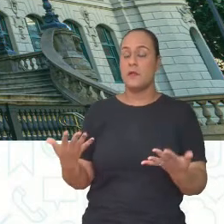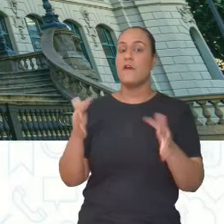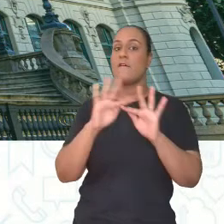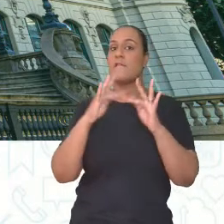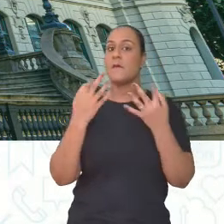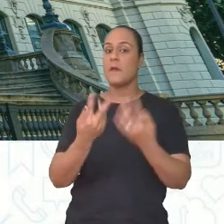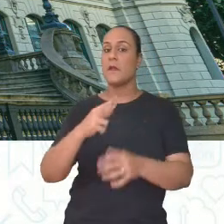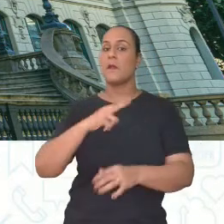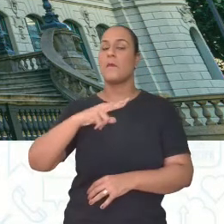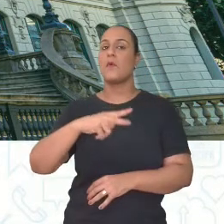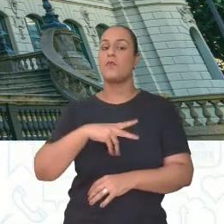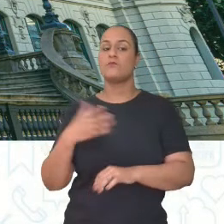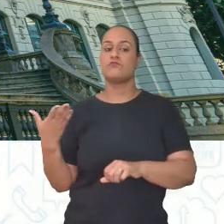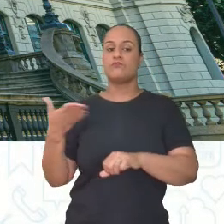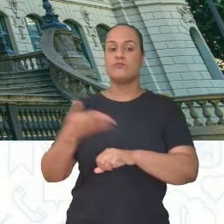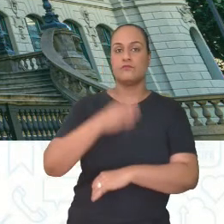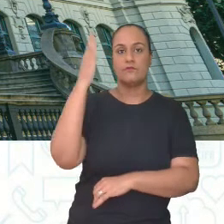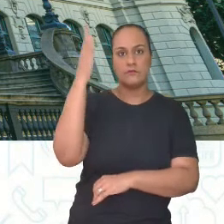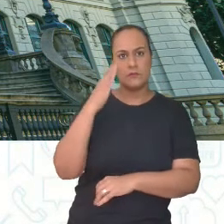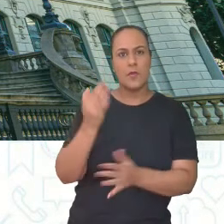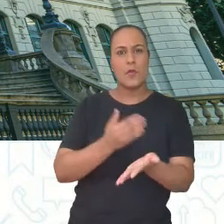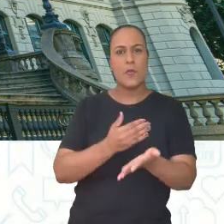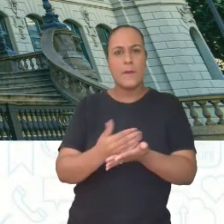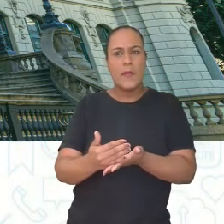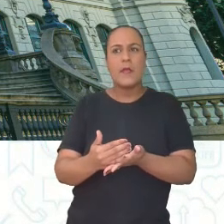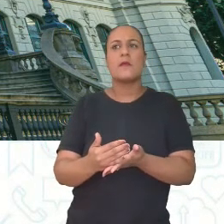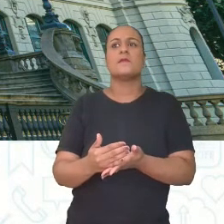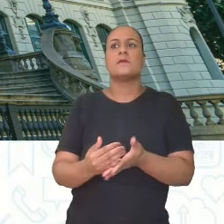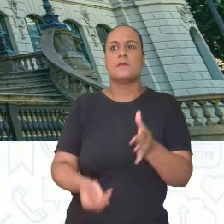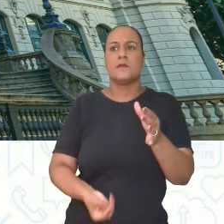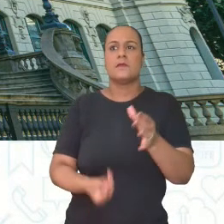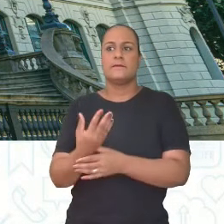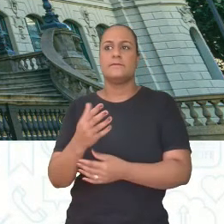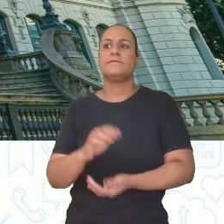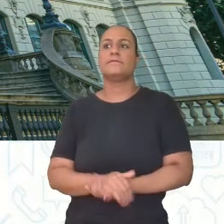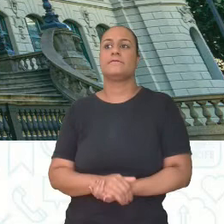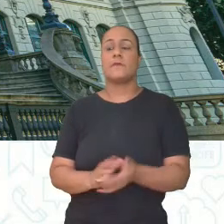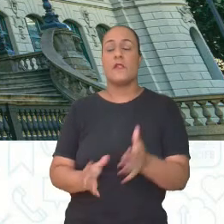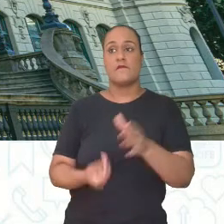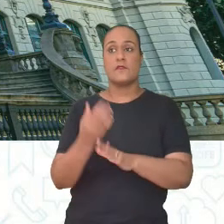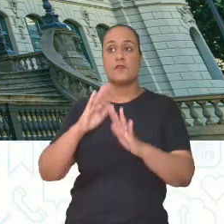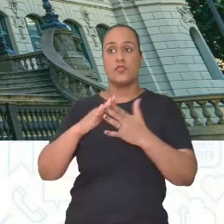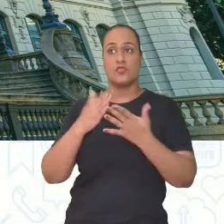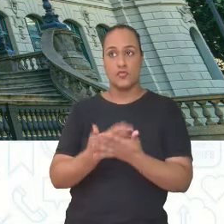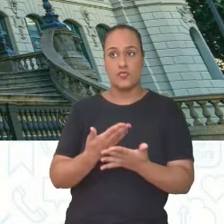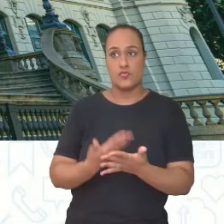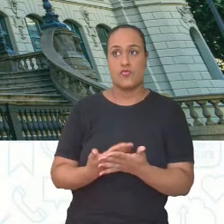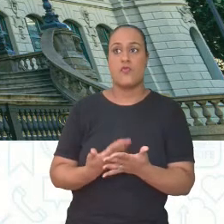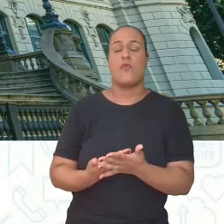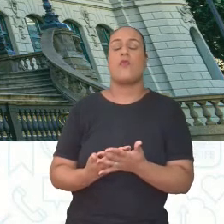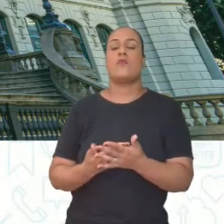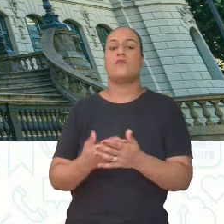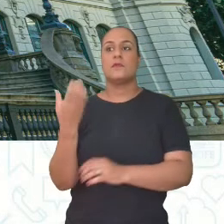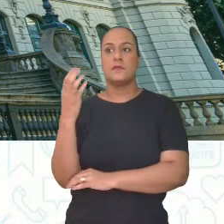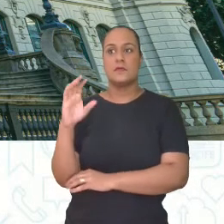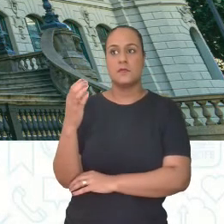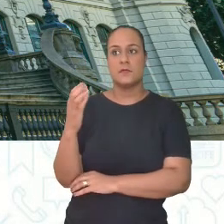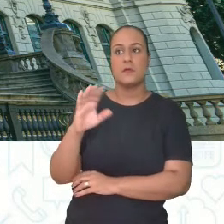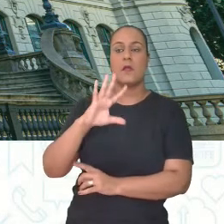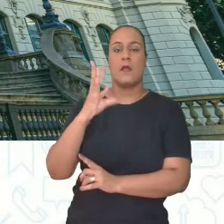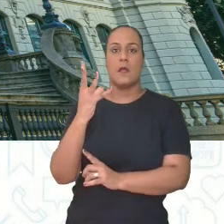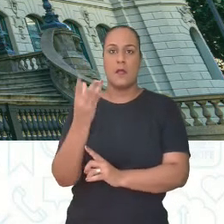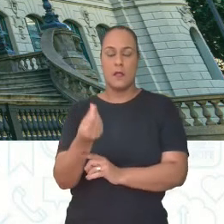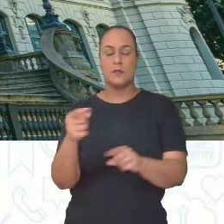a introduzir isso, certo? A fundação da Escola Real de Ciências, Artes e